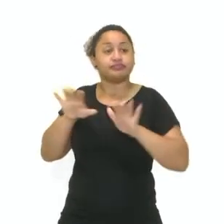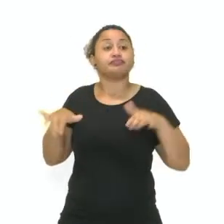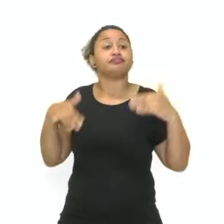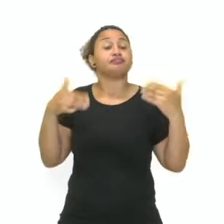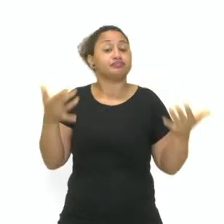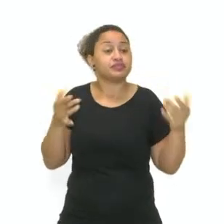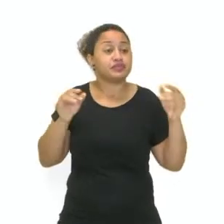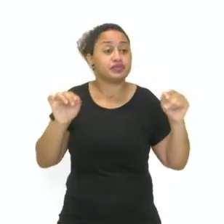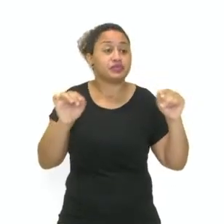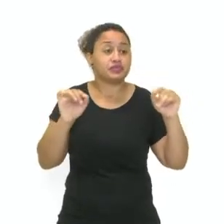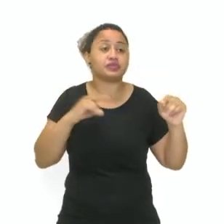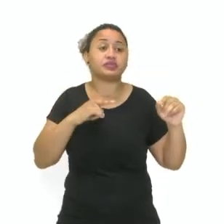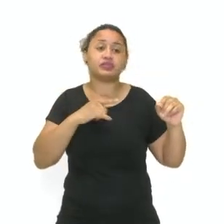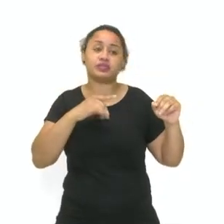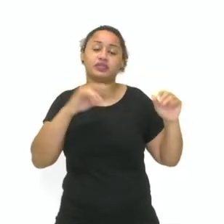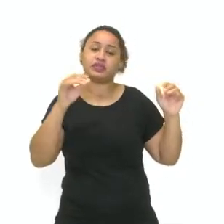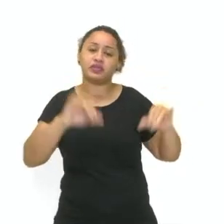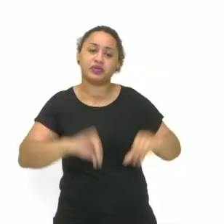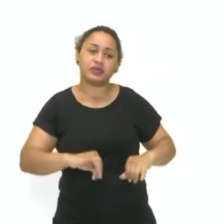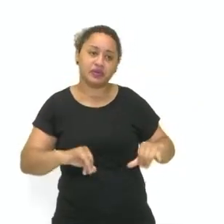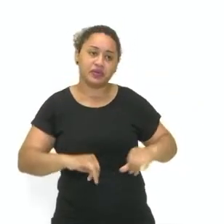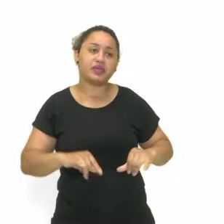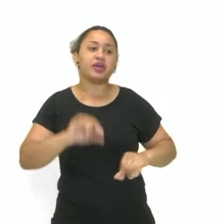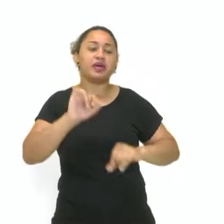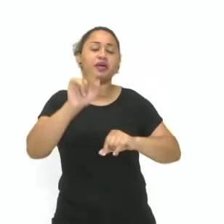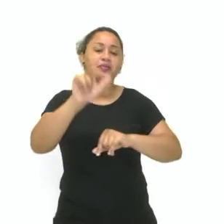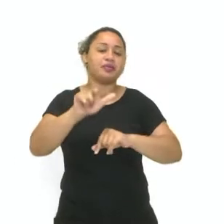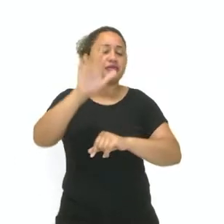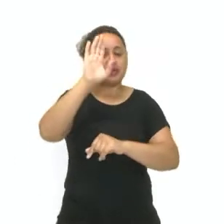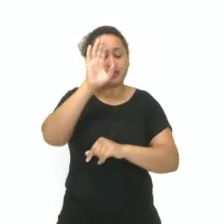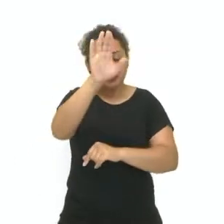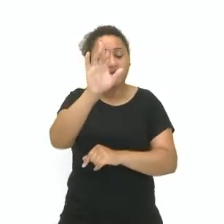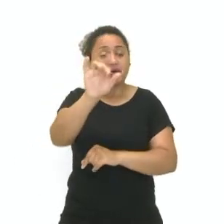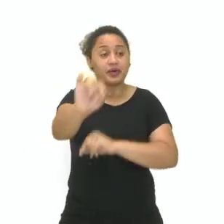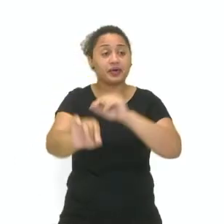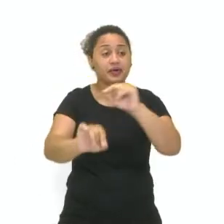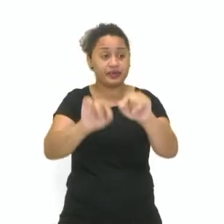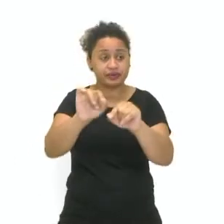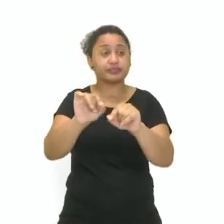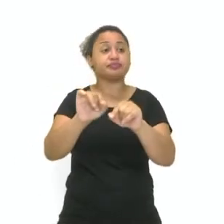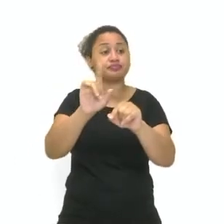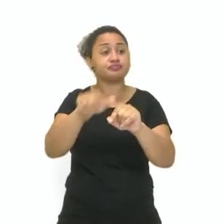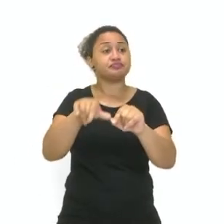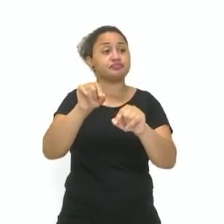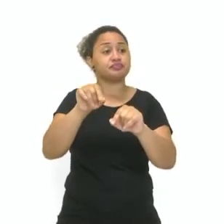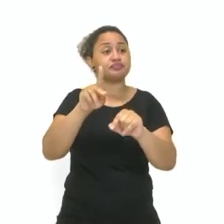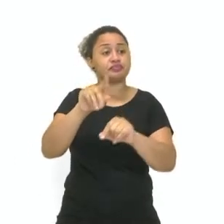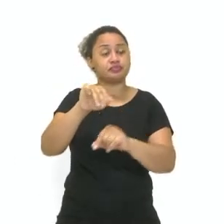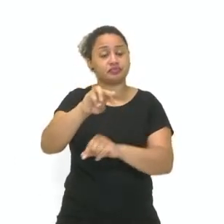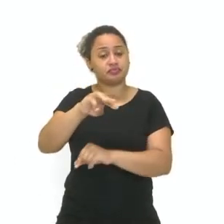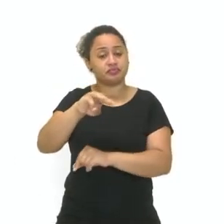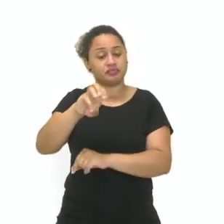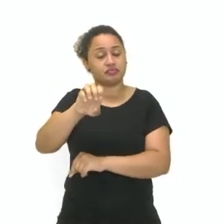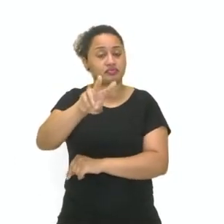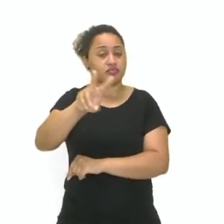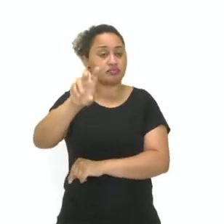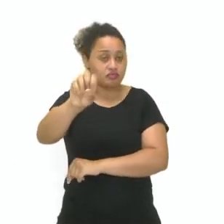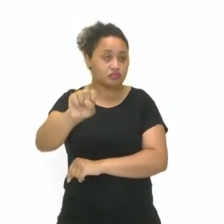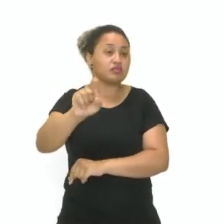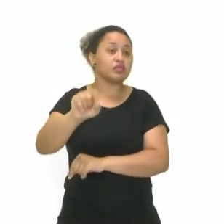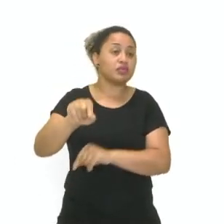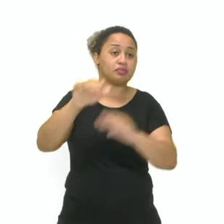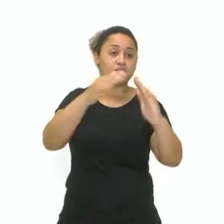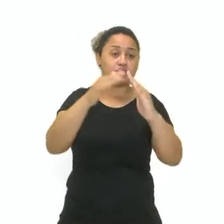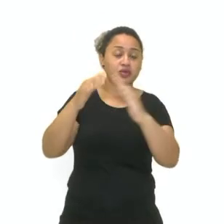Considerando o flagelo geral dos herdeiros diretos de primevos, aqui destacado, habitantes representando